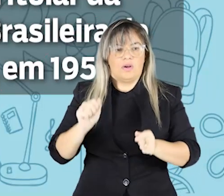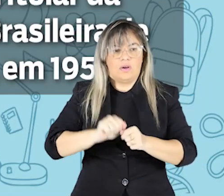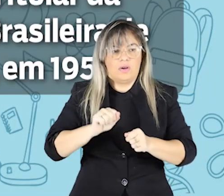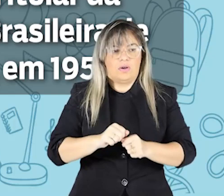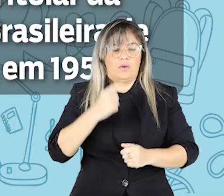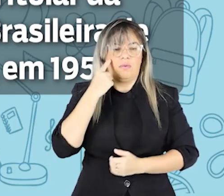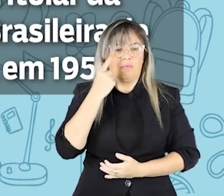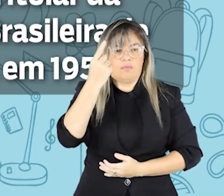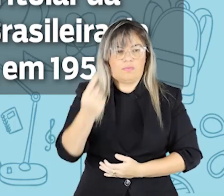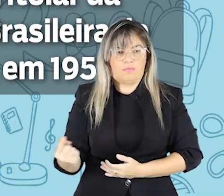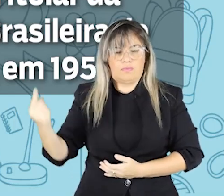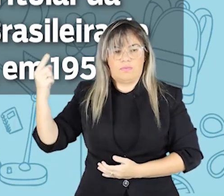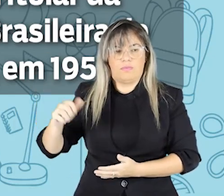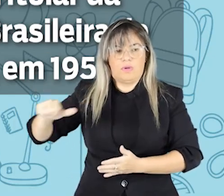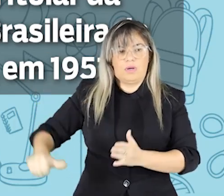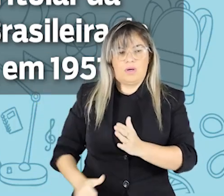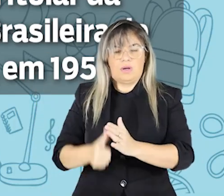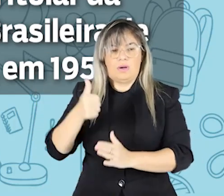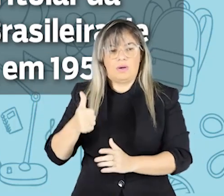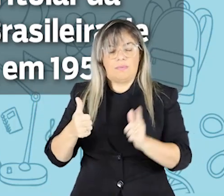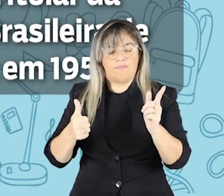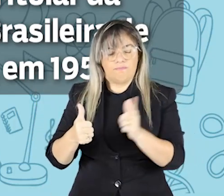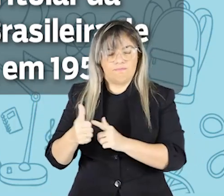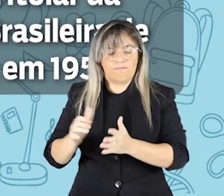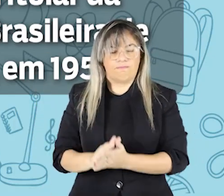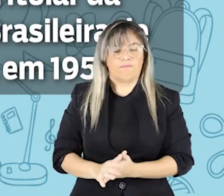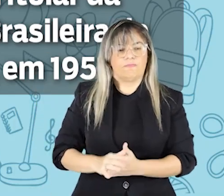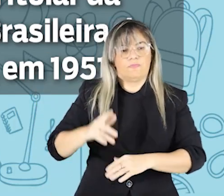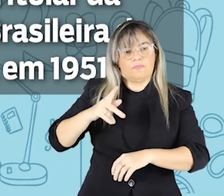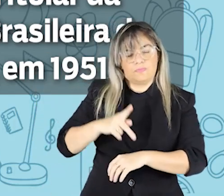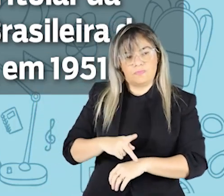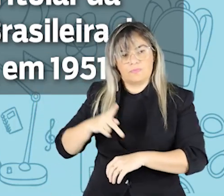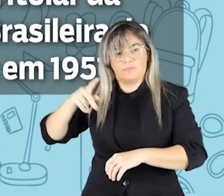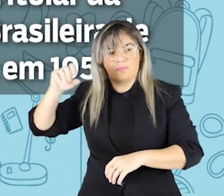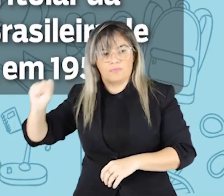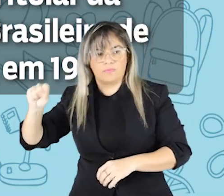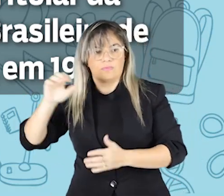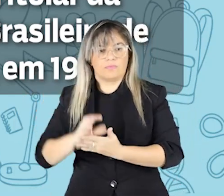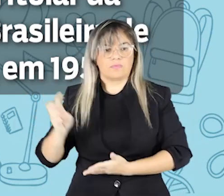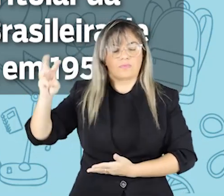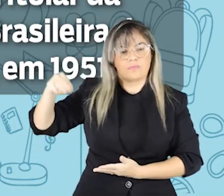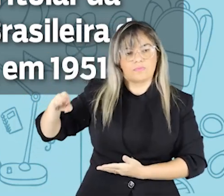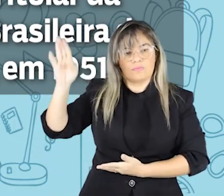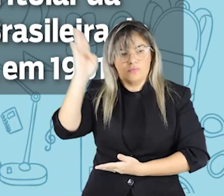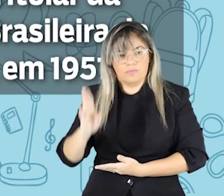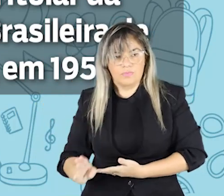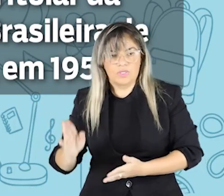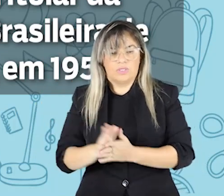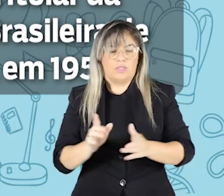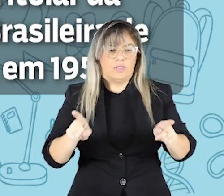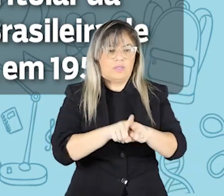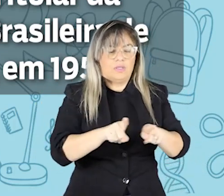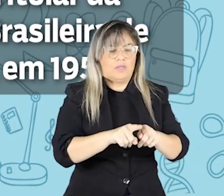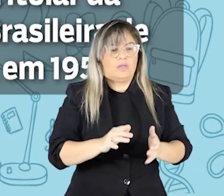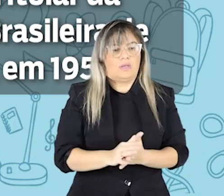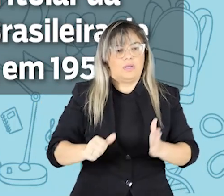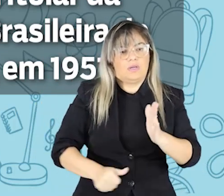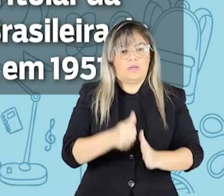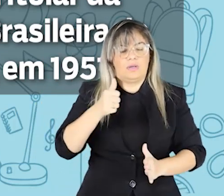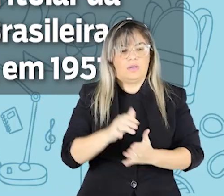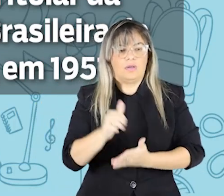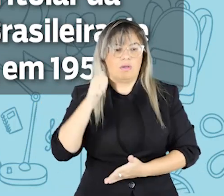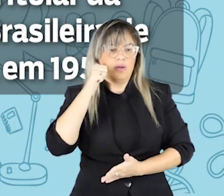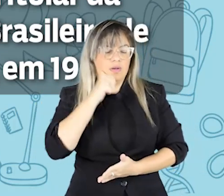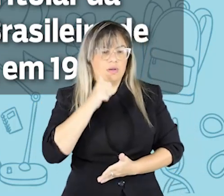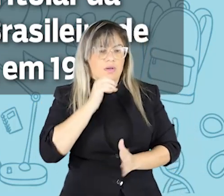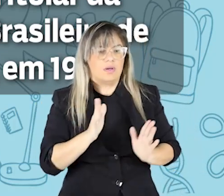Maria Laura Mouzinho Leite Lopes, primeira doutora em matemática do Brasil, foi também a primeira mulher a se tornar